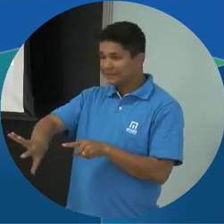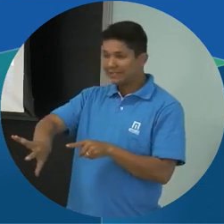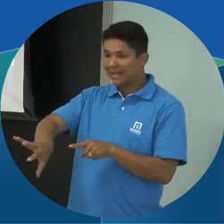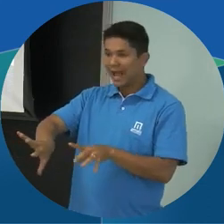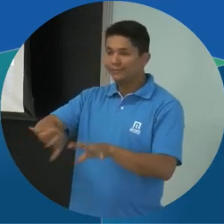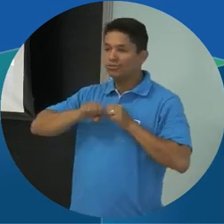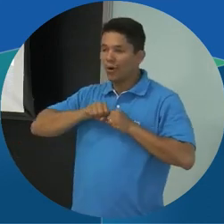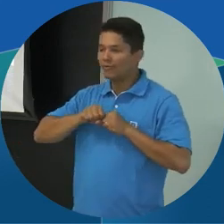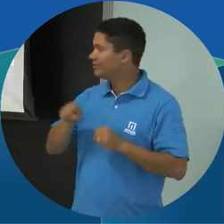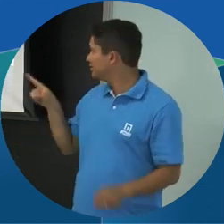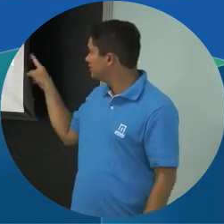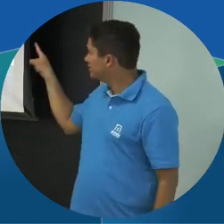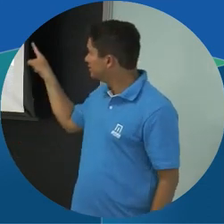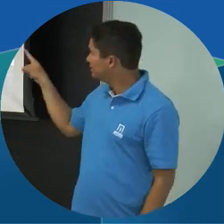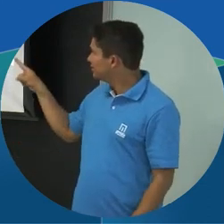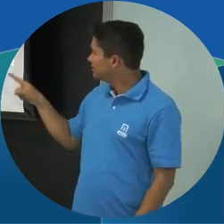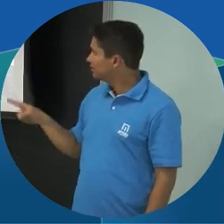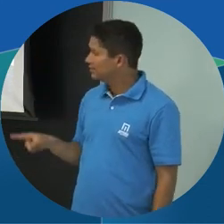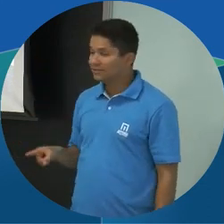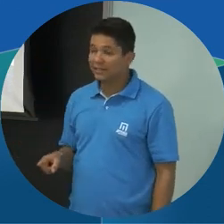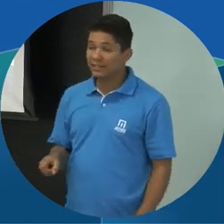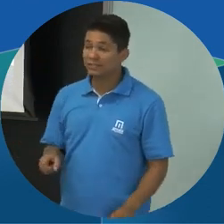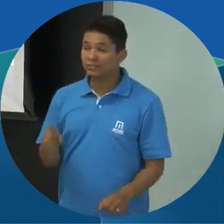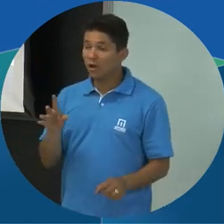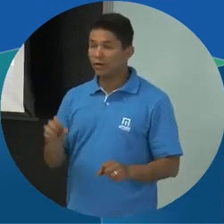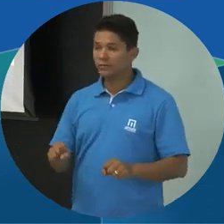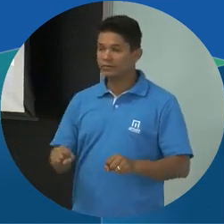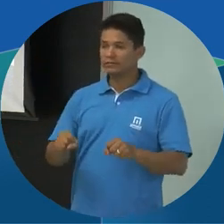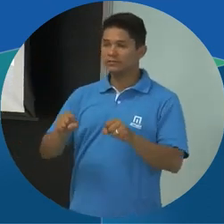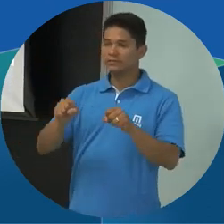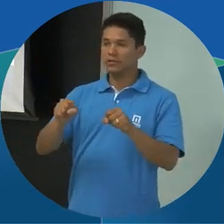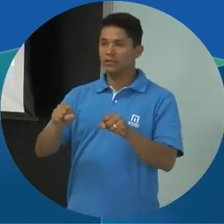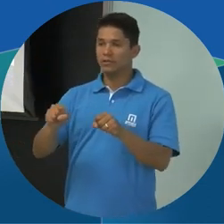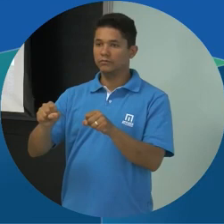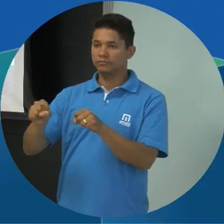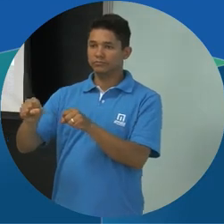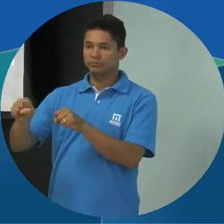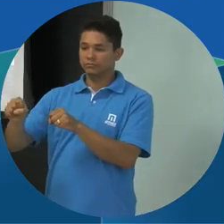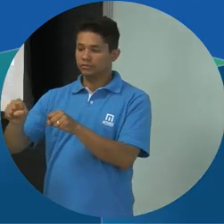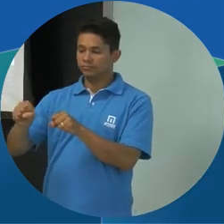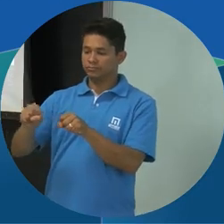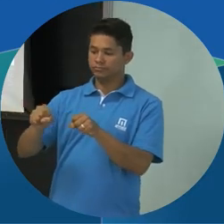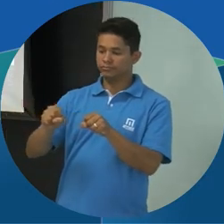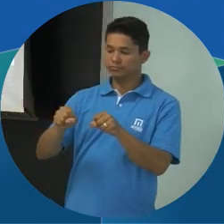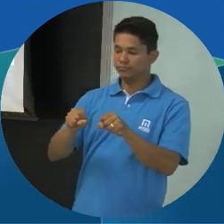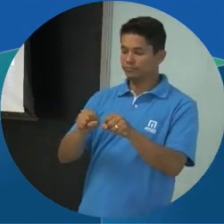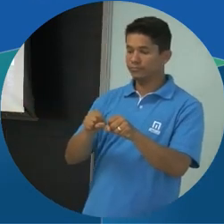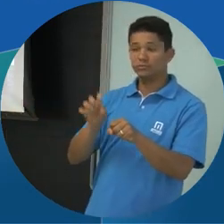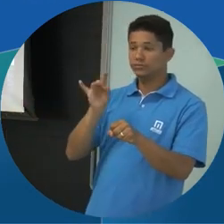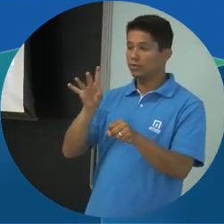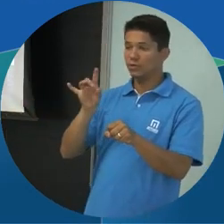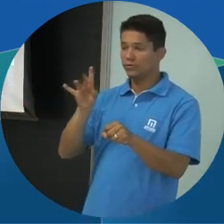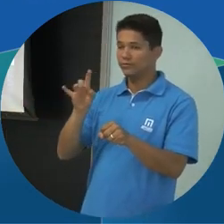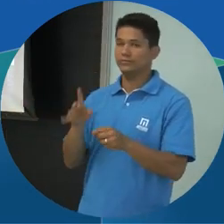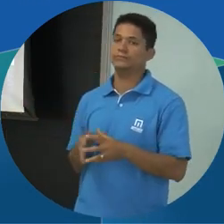ele está exercendo aqui? Ele praticamente não exerce força nenhuma, ele só direciona o equipamento,